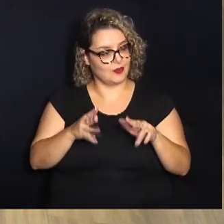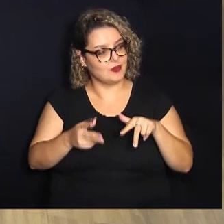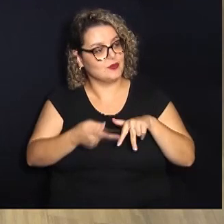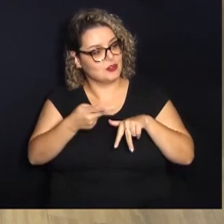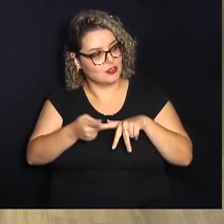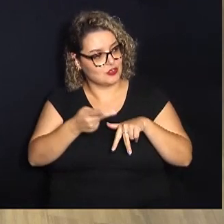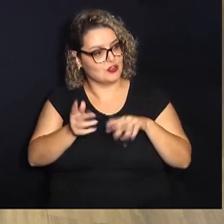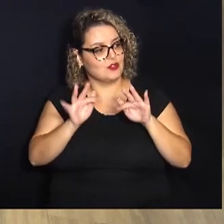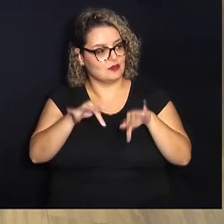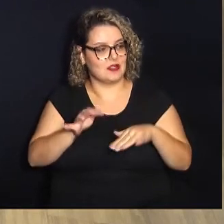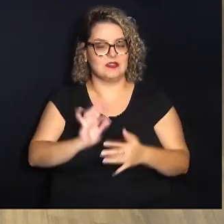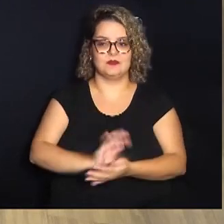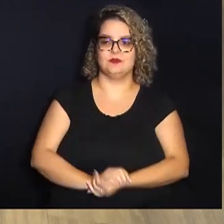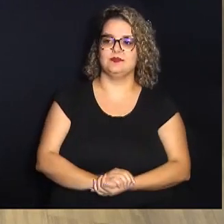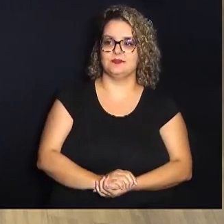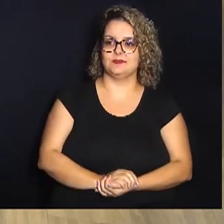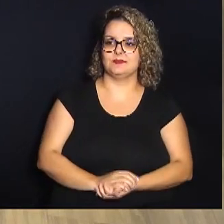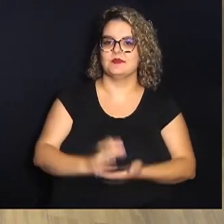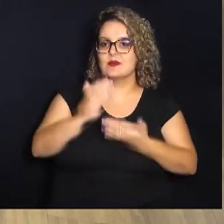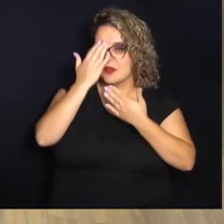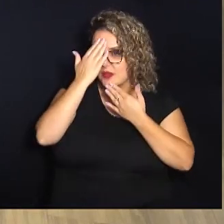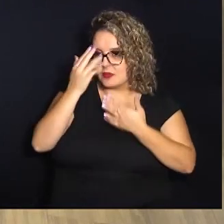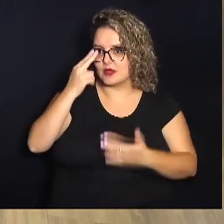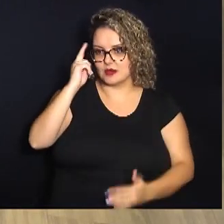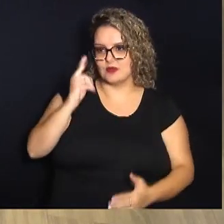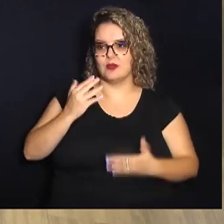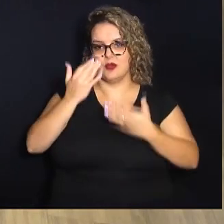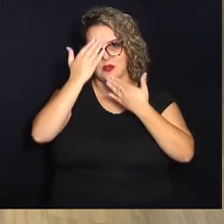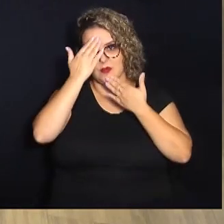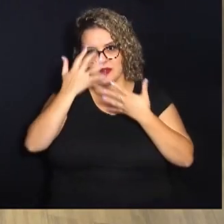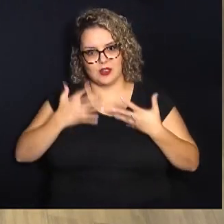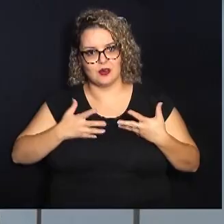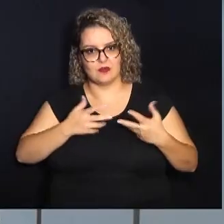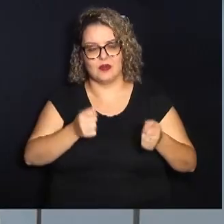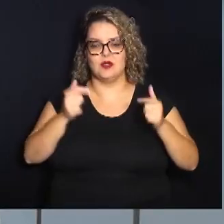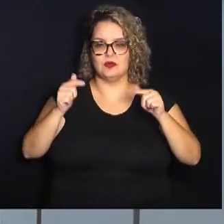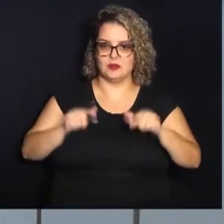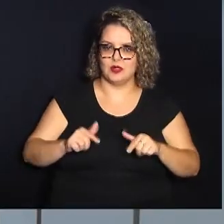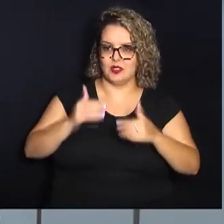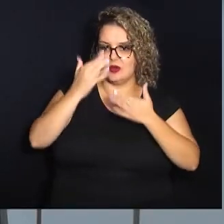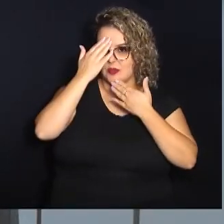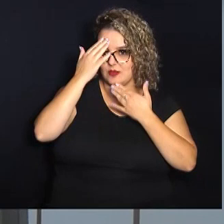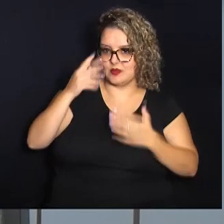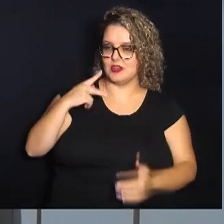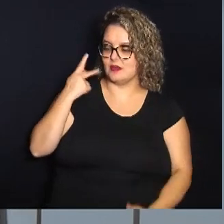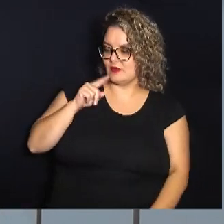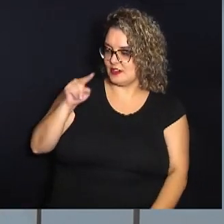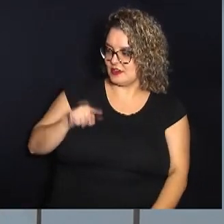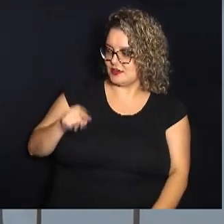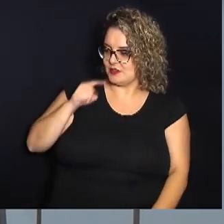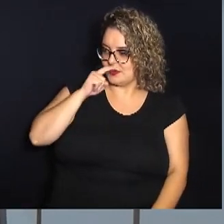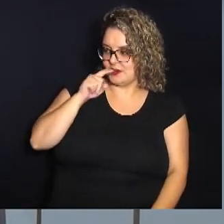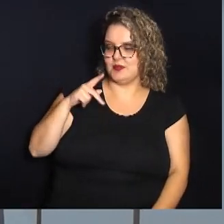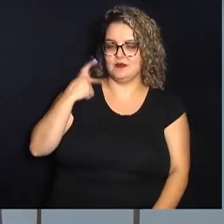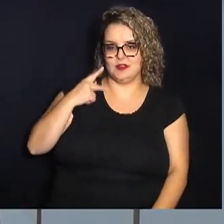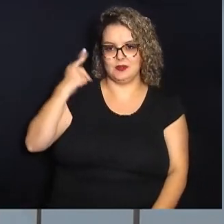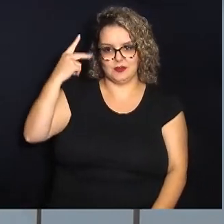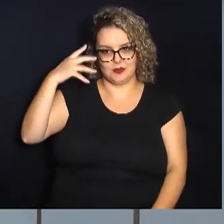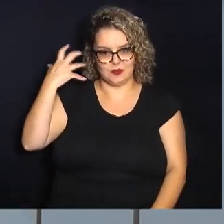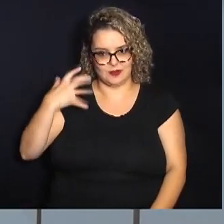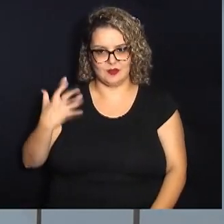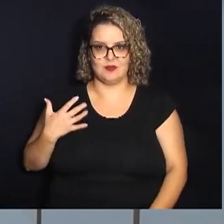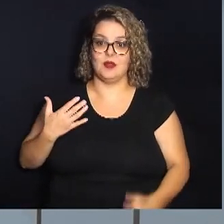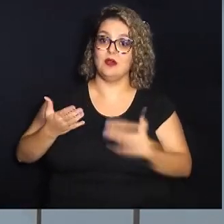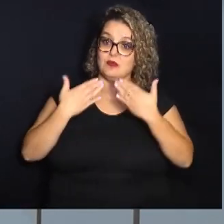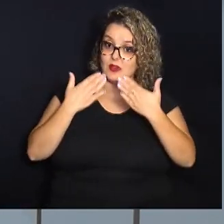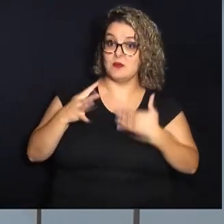para suas considerações finais. Muito obrigado, Gabriel. Obrigado pelo convite, o espaço. Obrigado ao vereador Zé Carlos, à vereadora Guida. Foi um papo muito